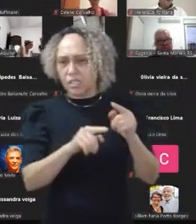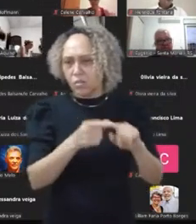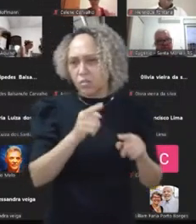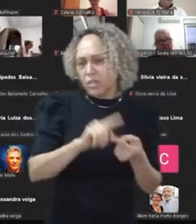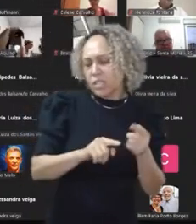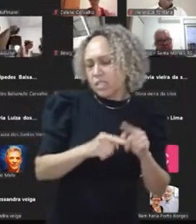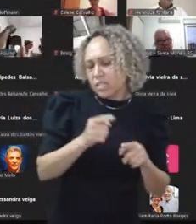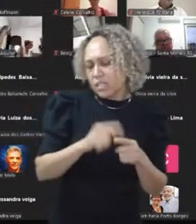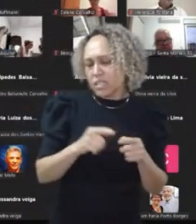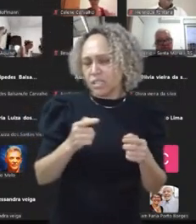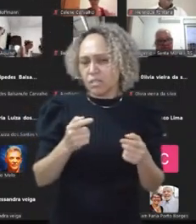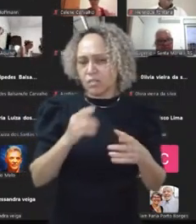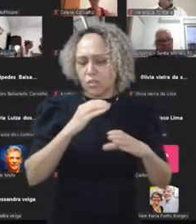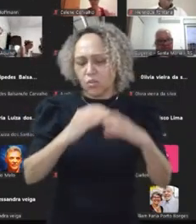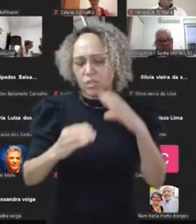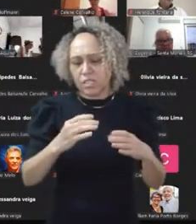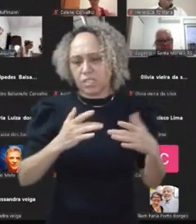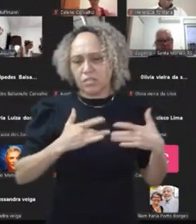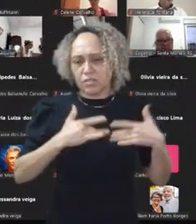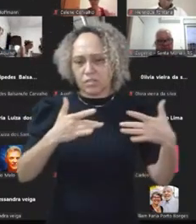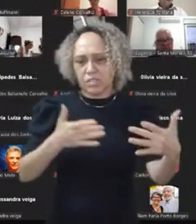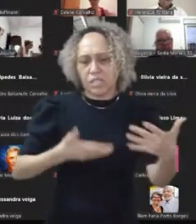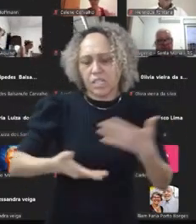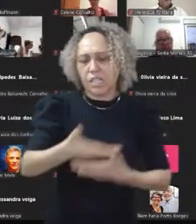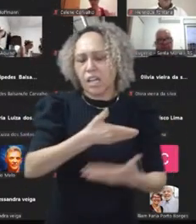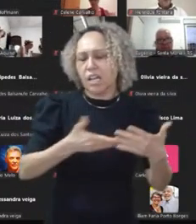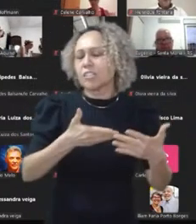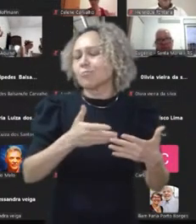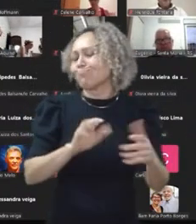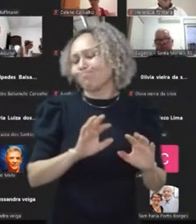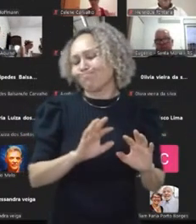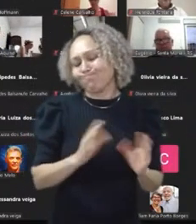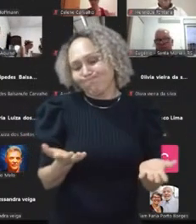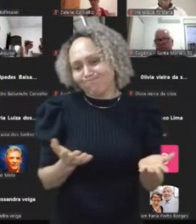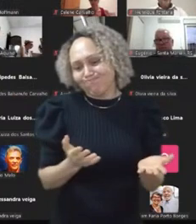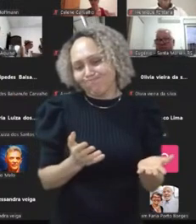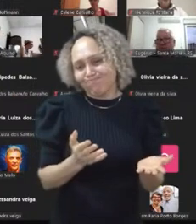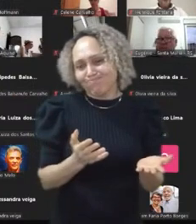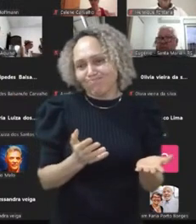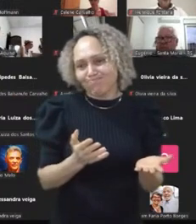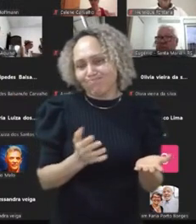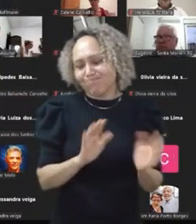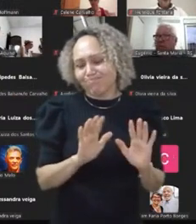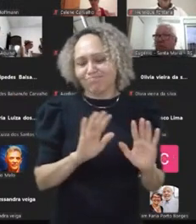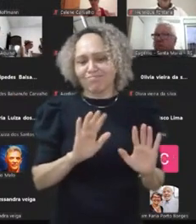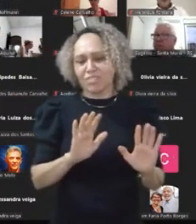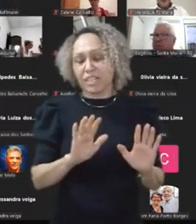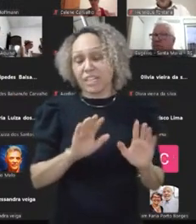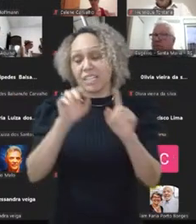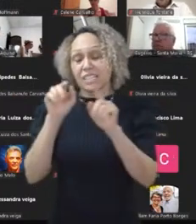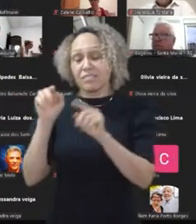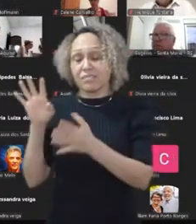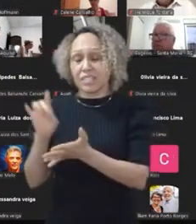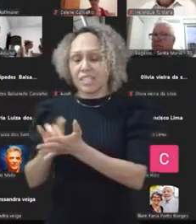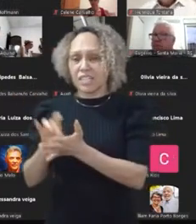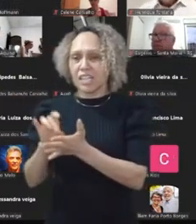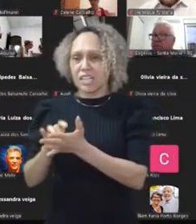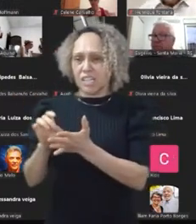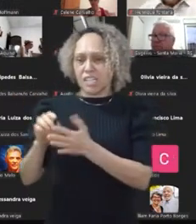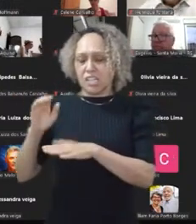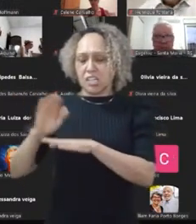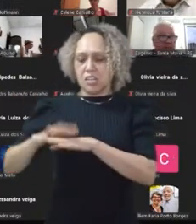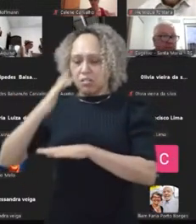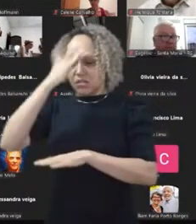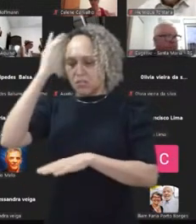ferramenta de competição e de eh massagem ao ego a um certo narcisismo enfim preciso